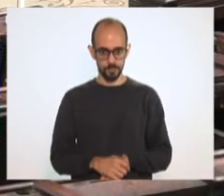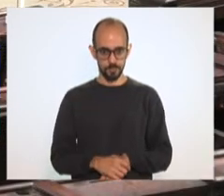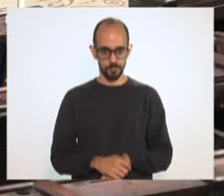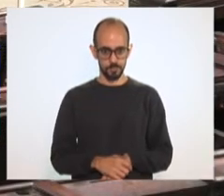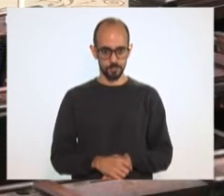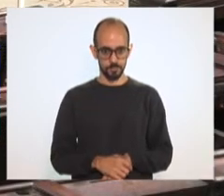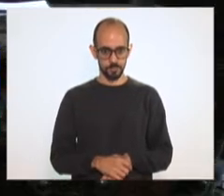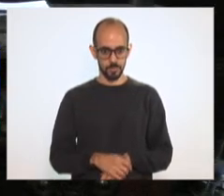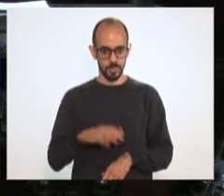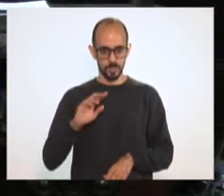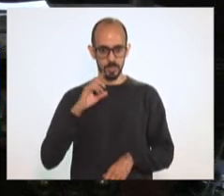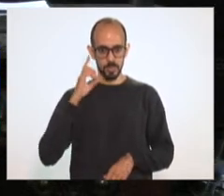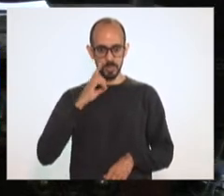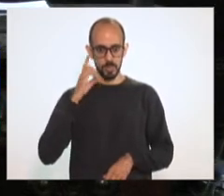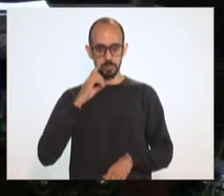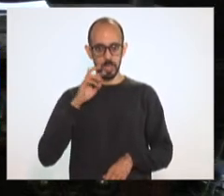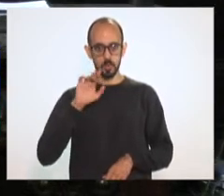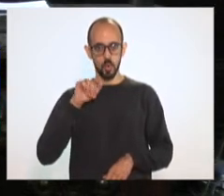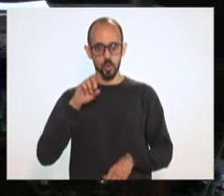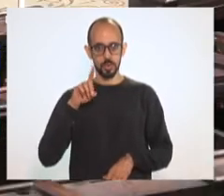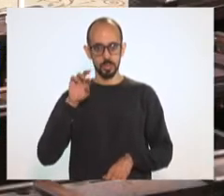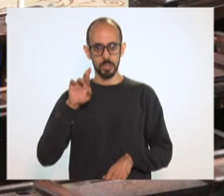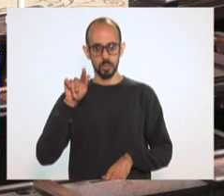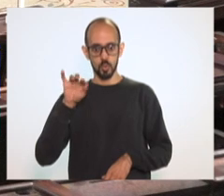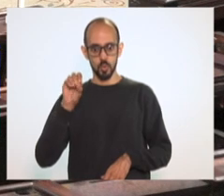deputado Rodrigo Amorim